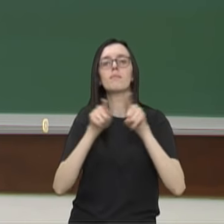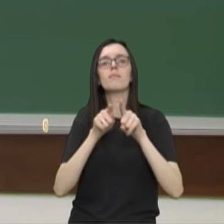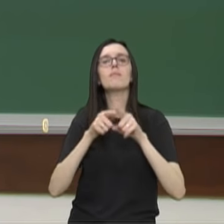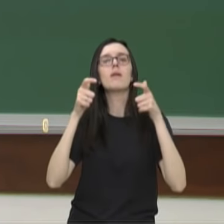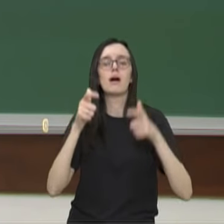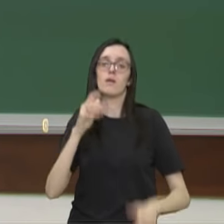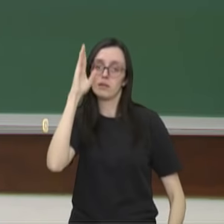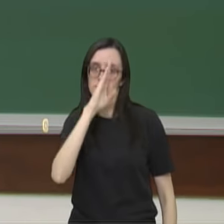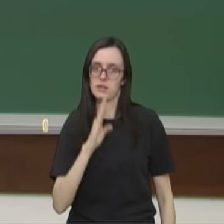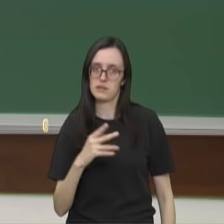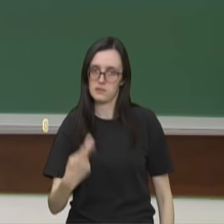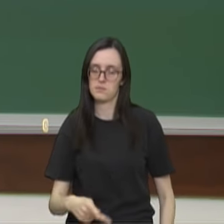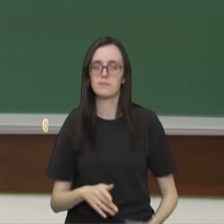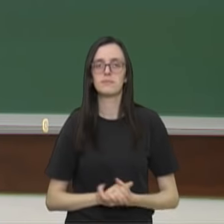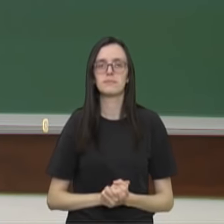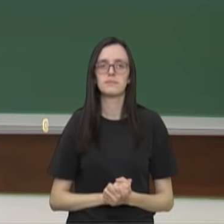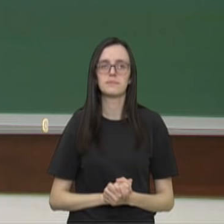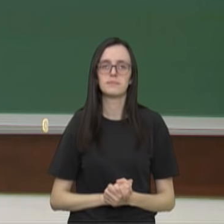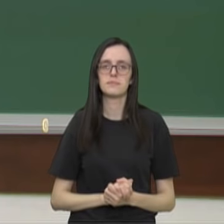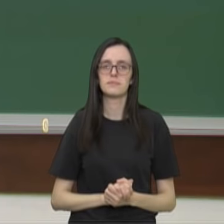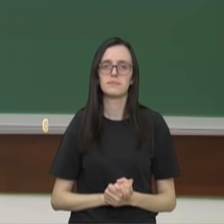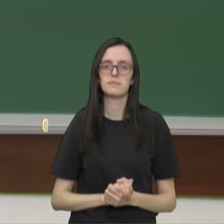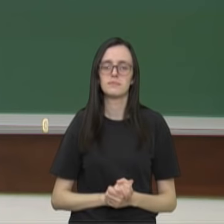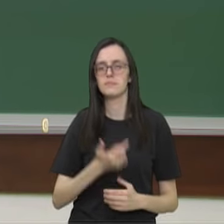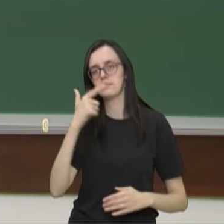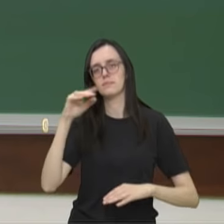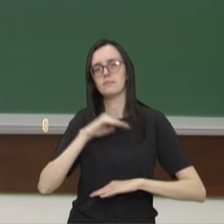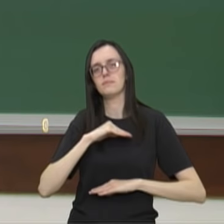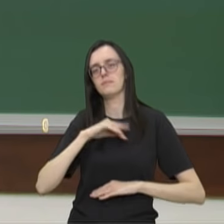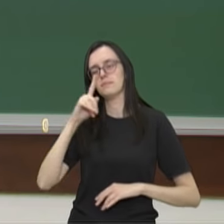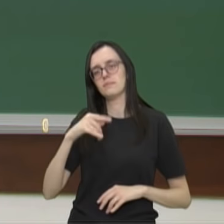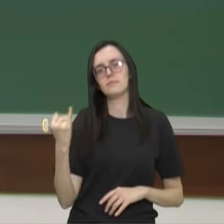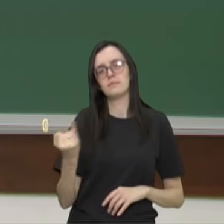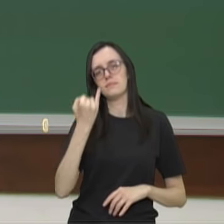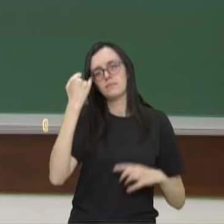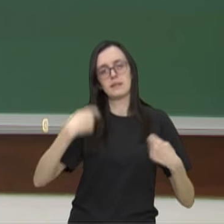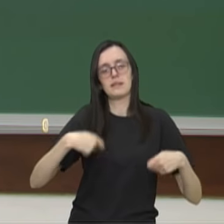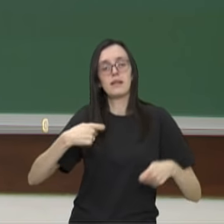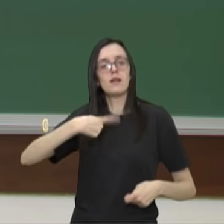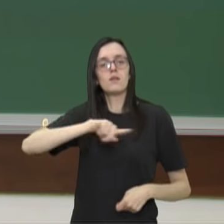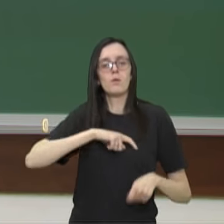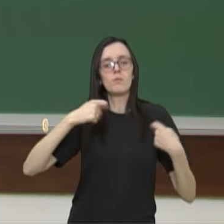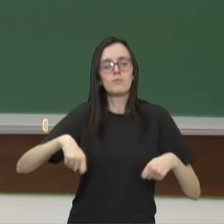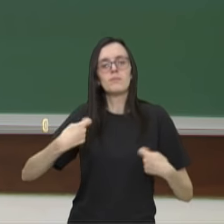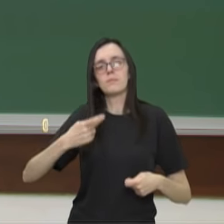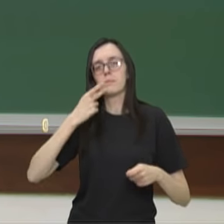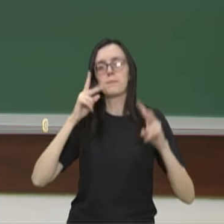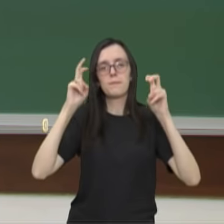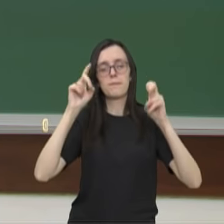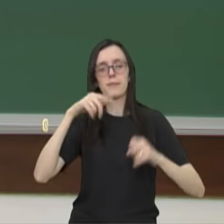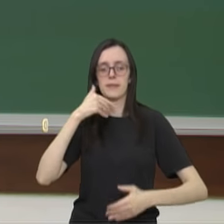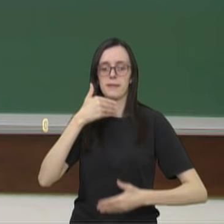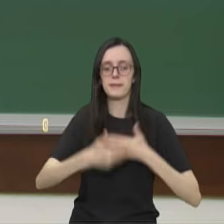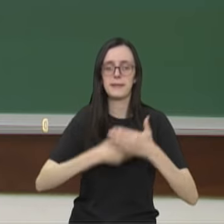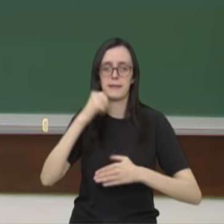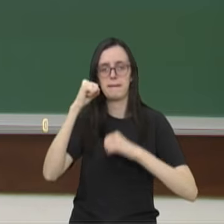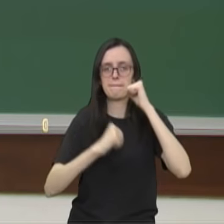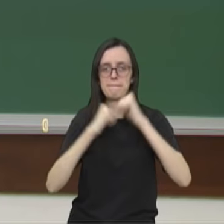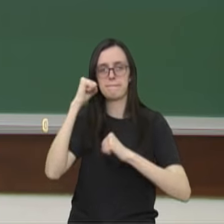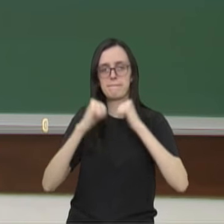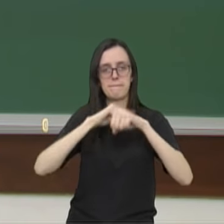também no brasil em outro caso muito importante necessário que a gente precisa falar sobre o processo de